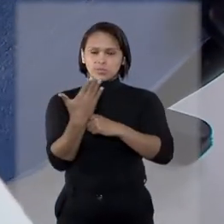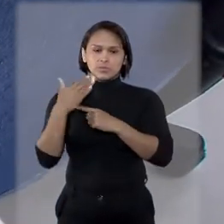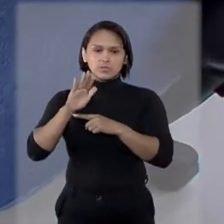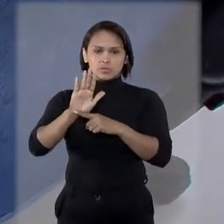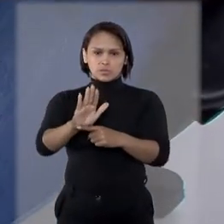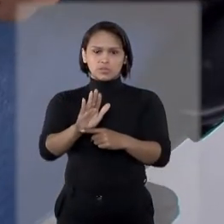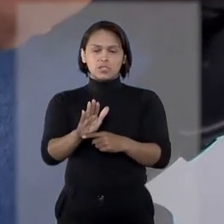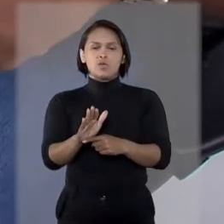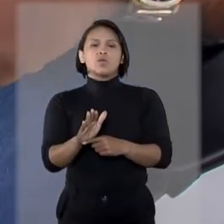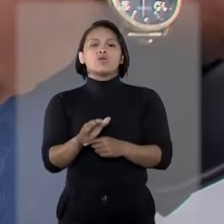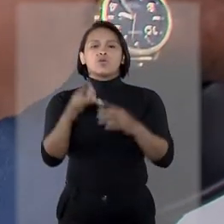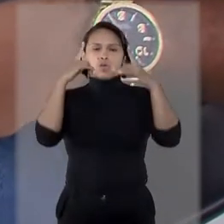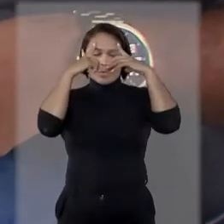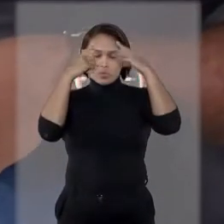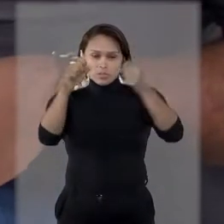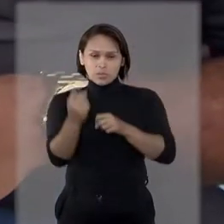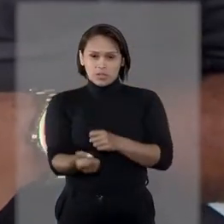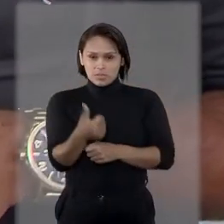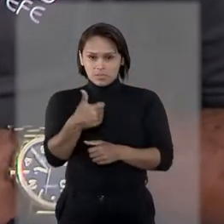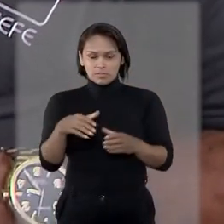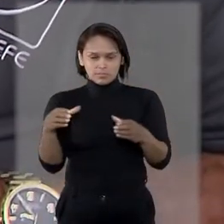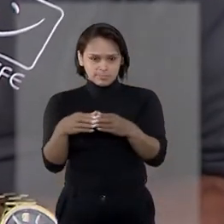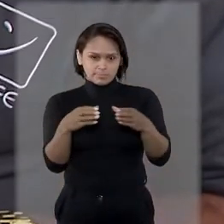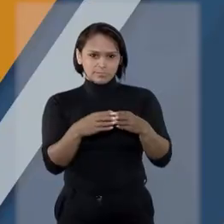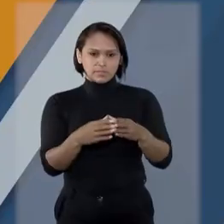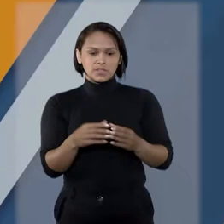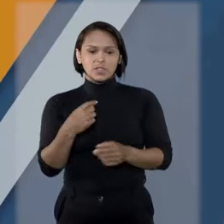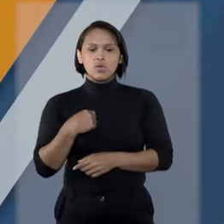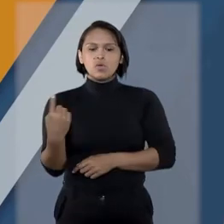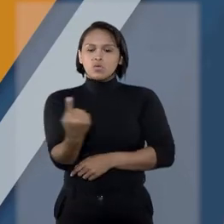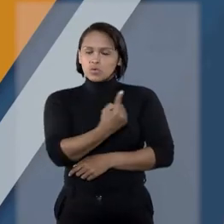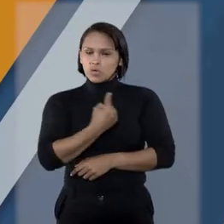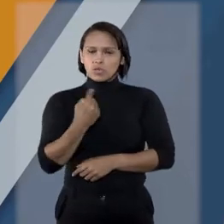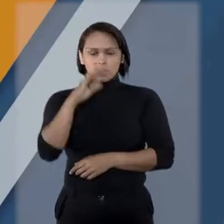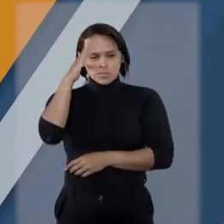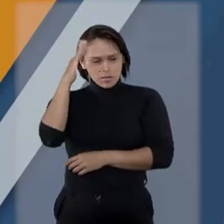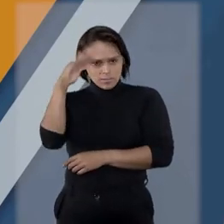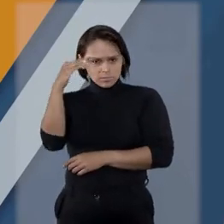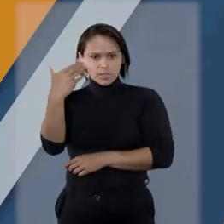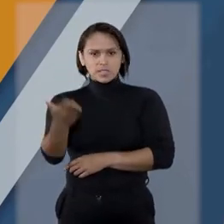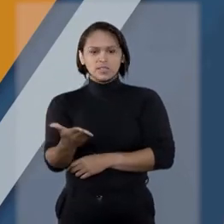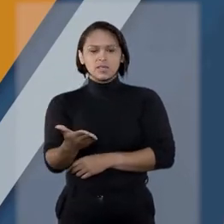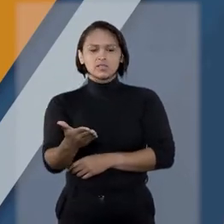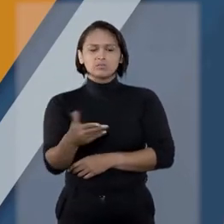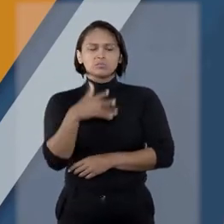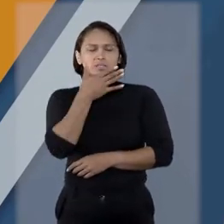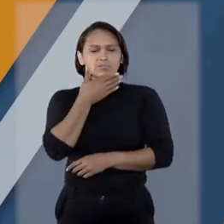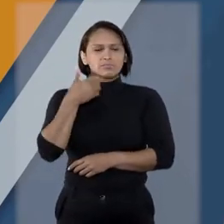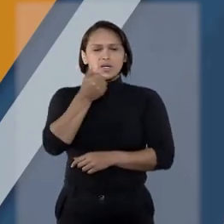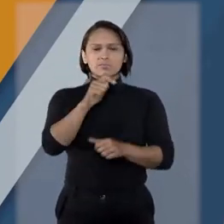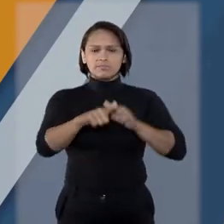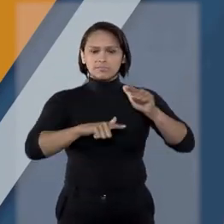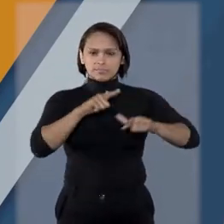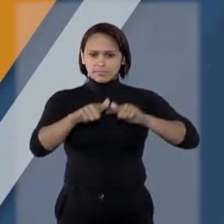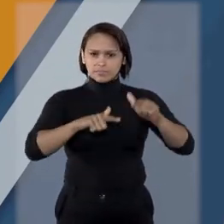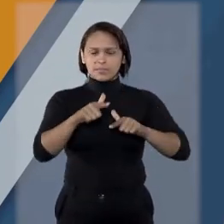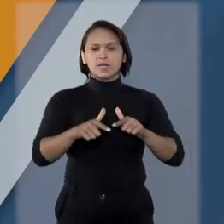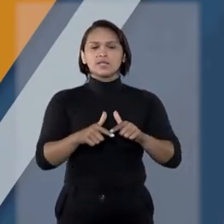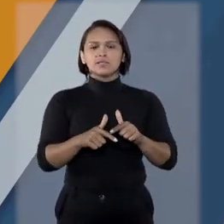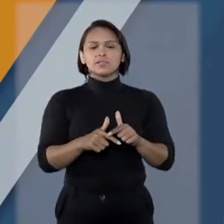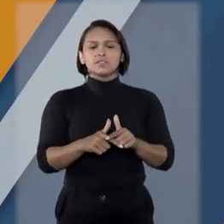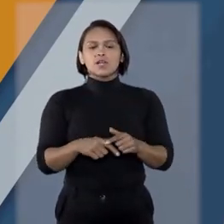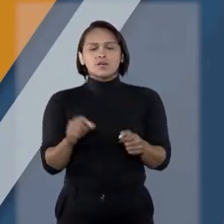cooperação com o Tribunal Regional Federal da Primeira Região. Nossa sincera homenagem pelo grandioso trabalho